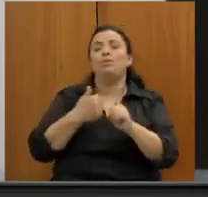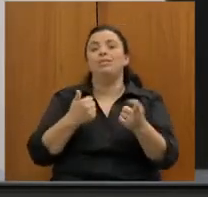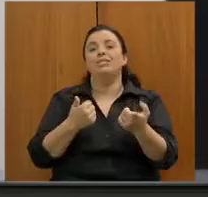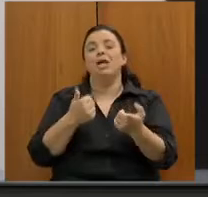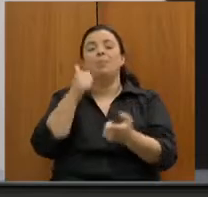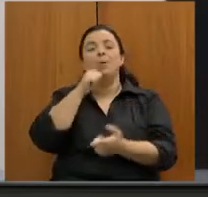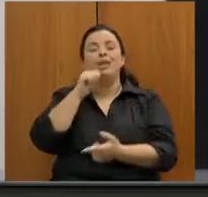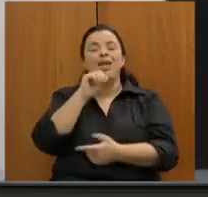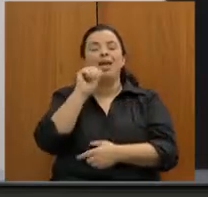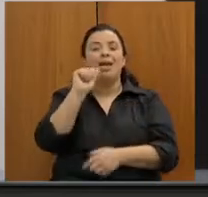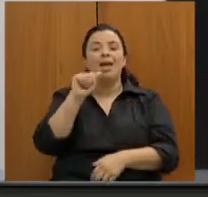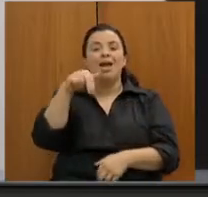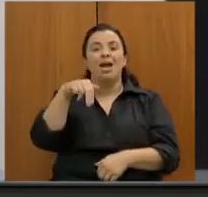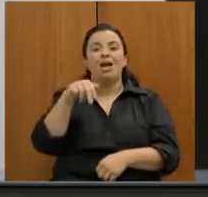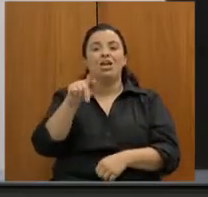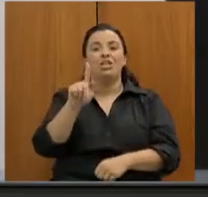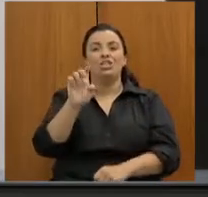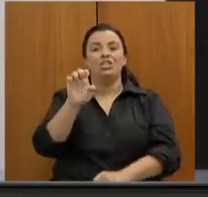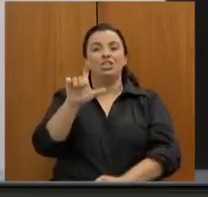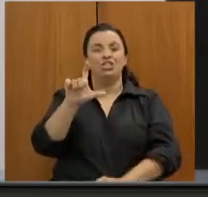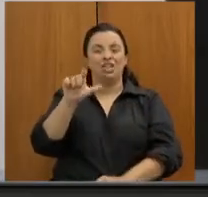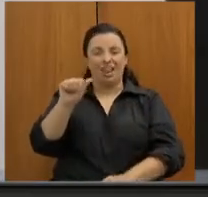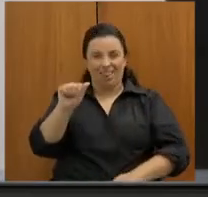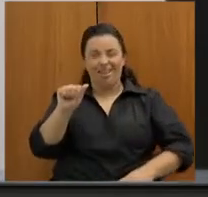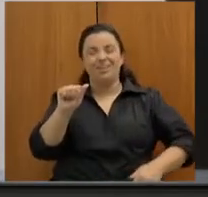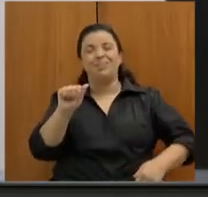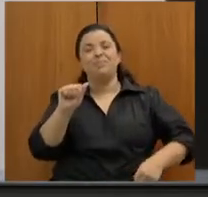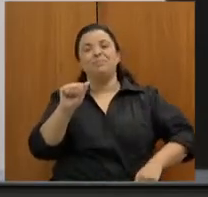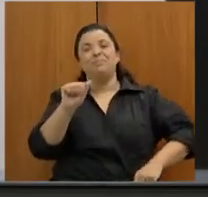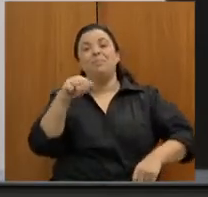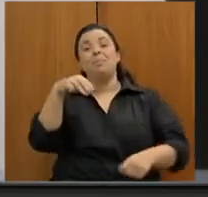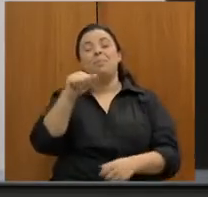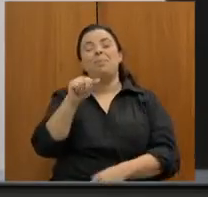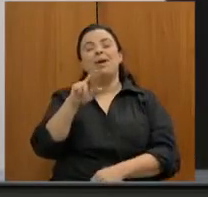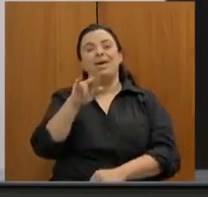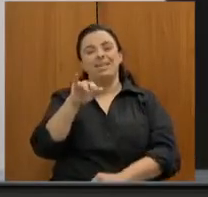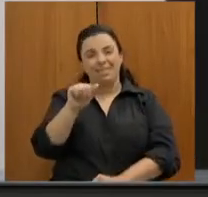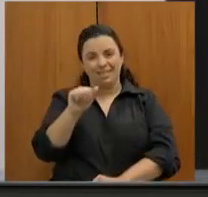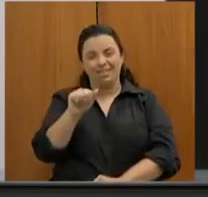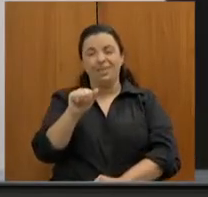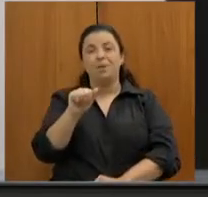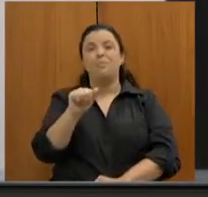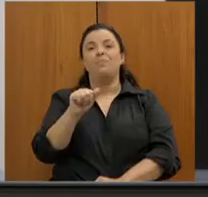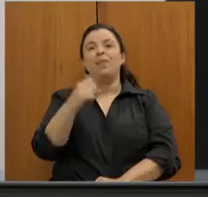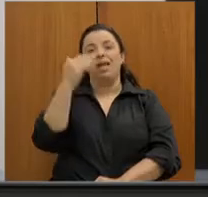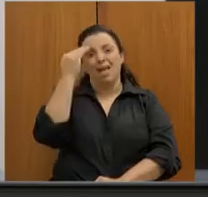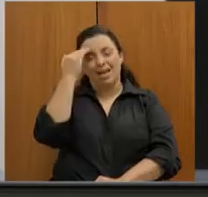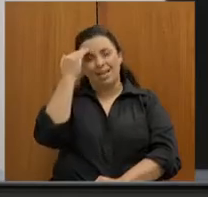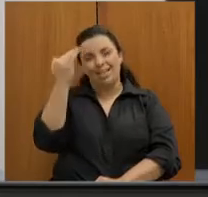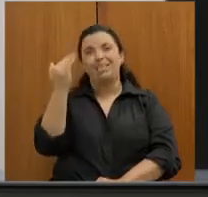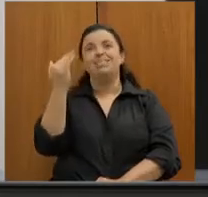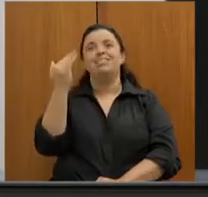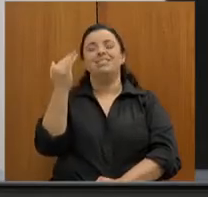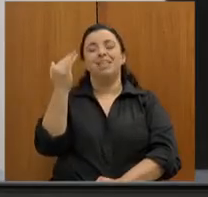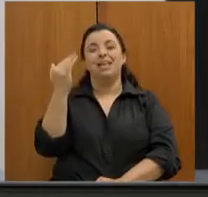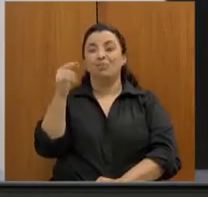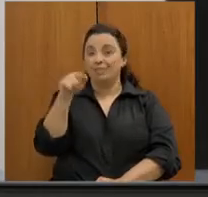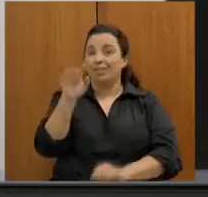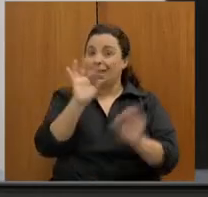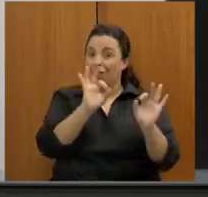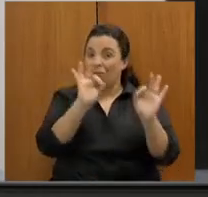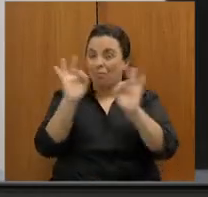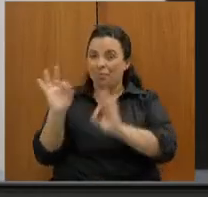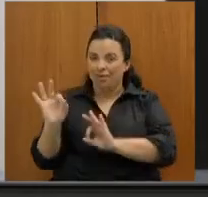texto testini toda hora eu enrola o nome dela aqui agradecer Ângela porque está nos acompanhando